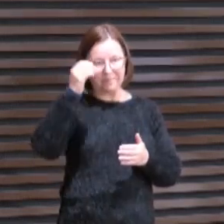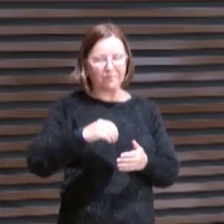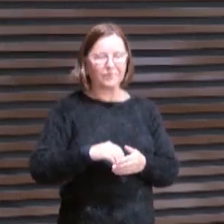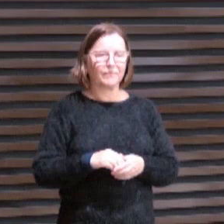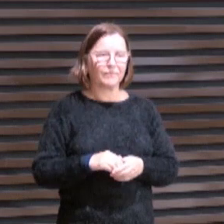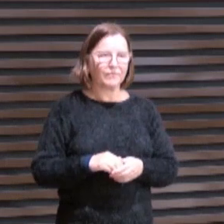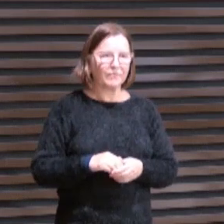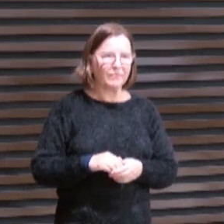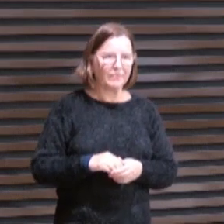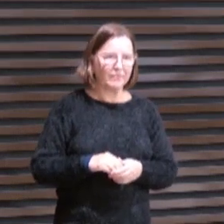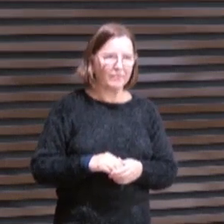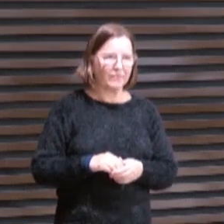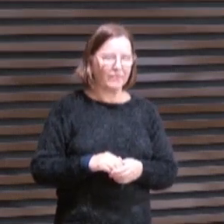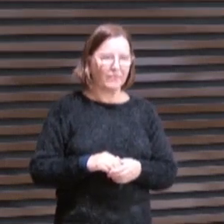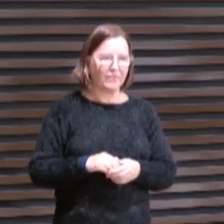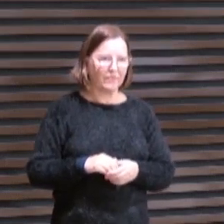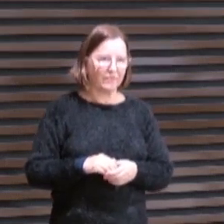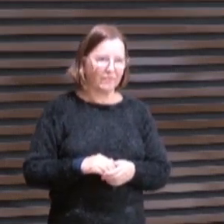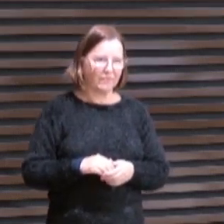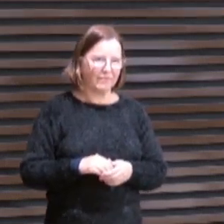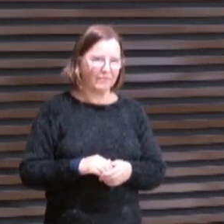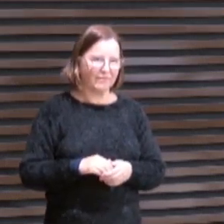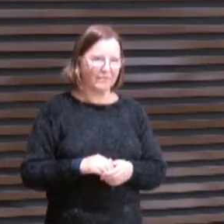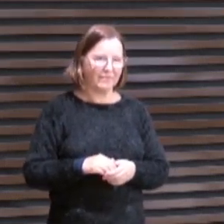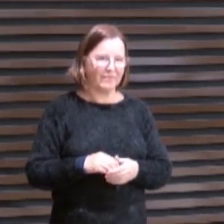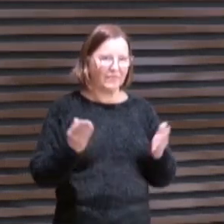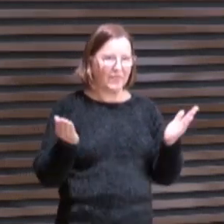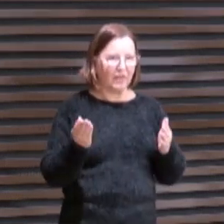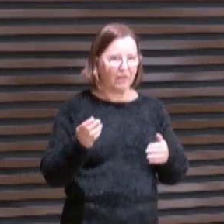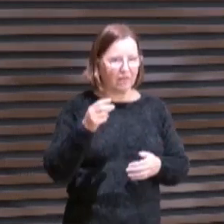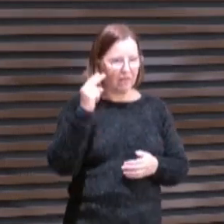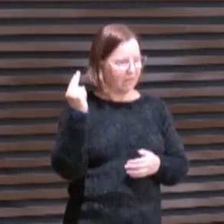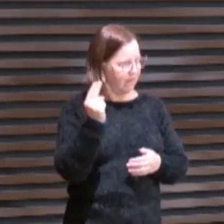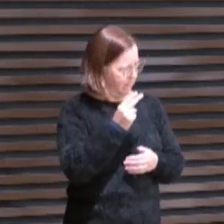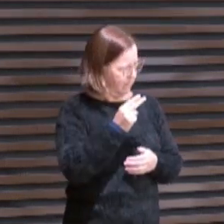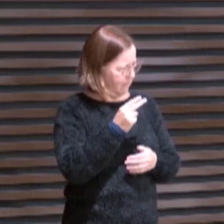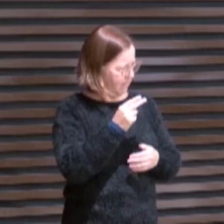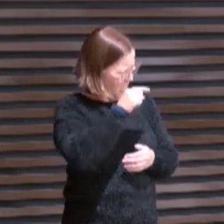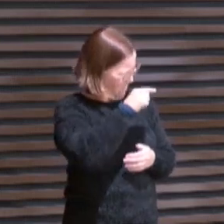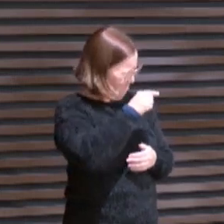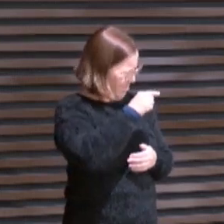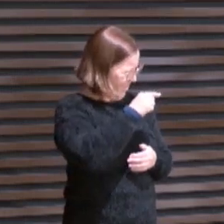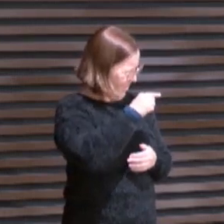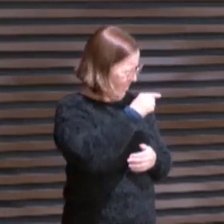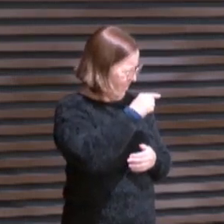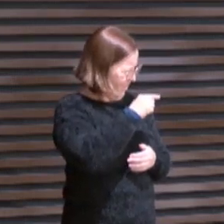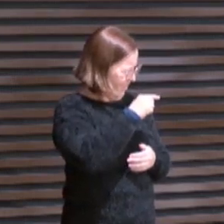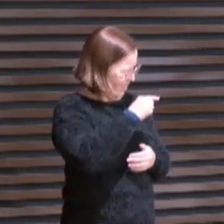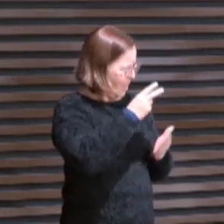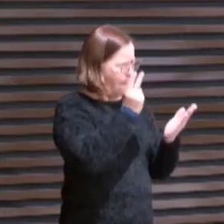Agora, ele vira para o companheiro e diz, espera, você nem estando na